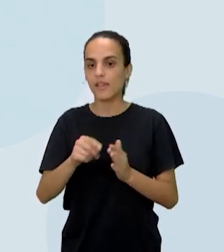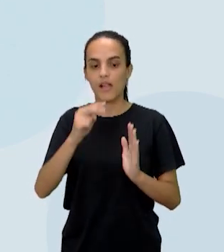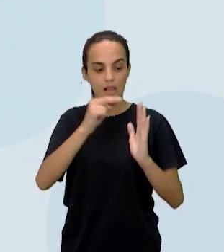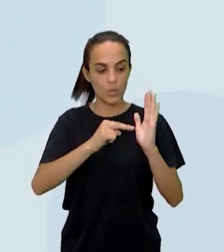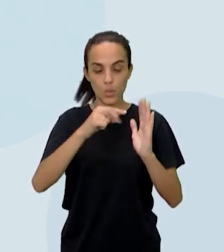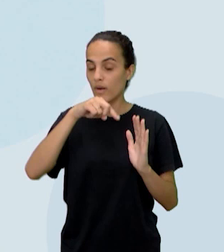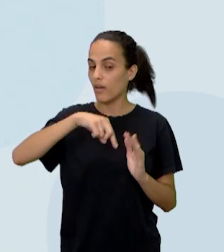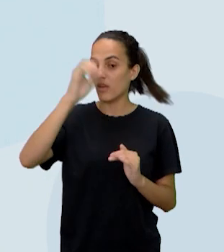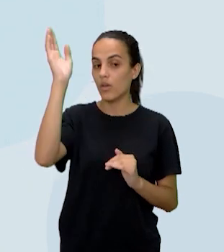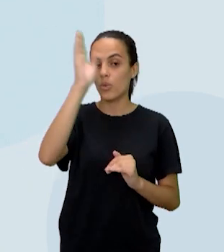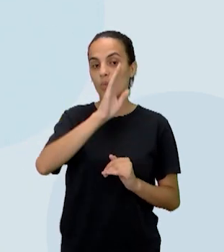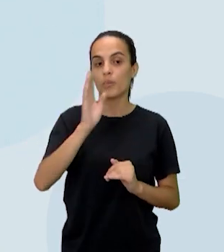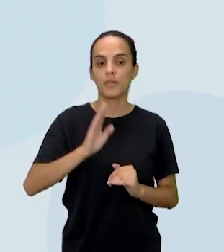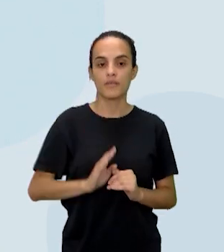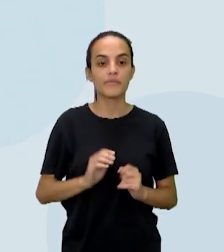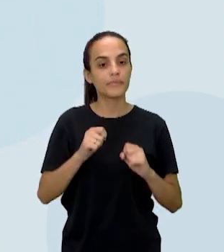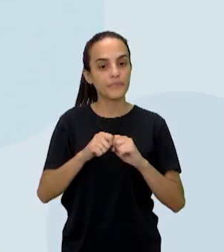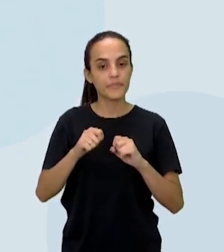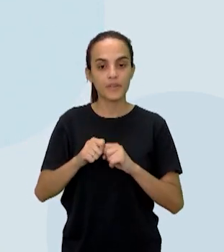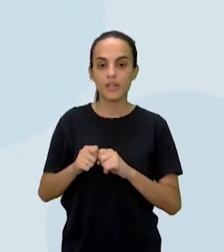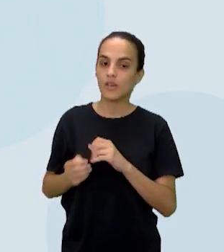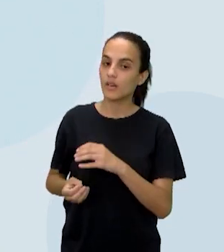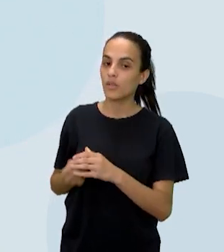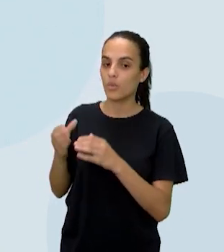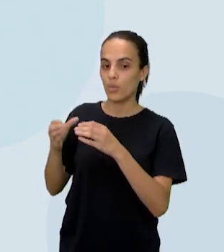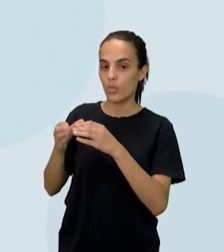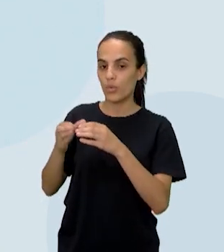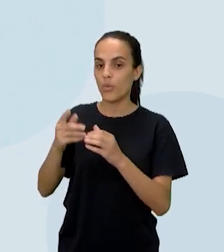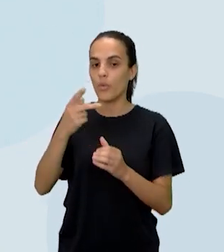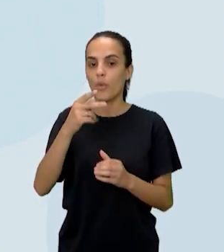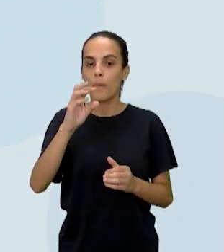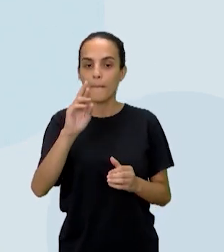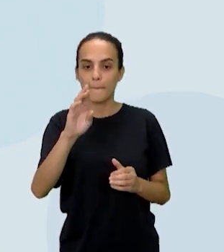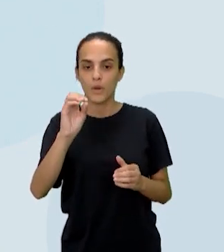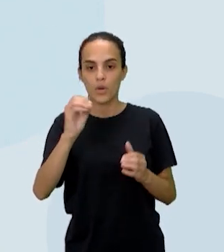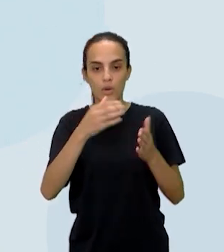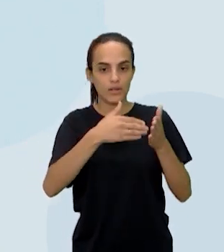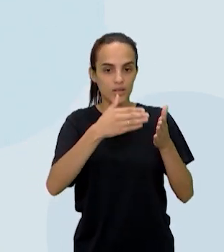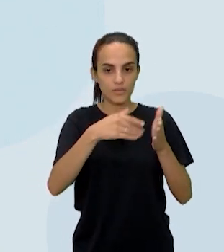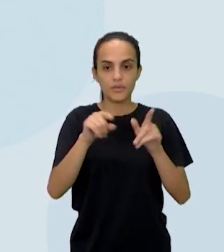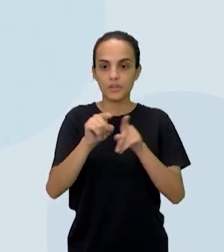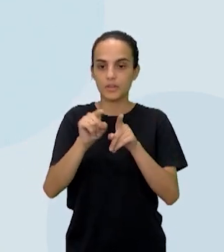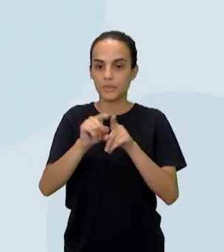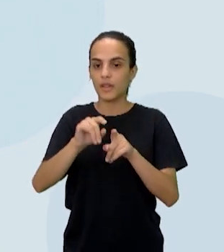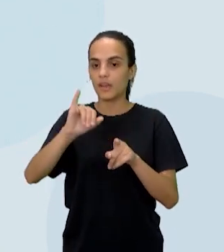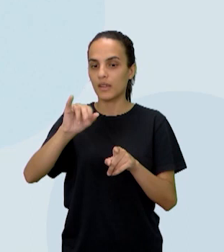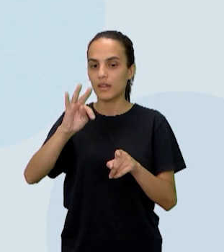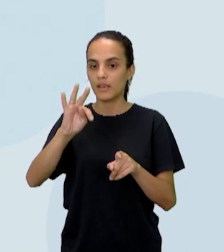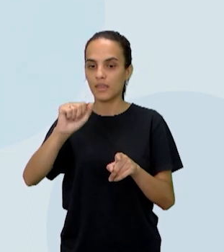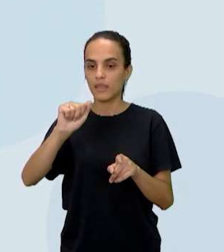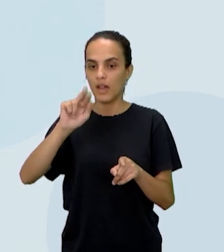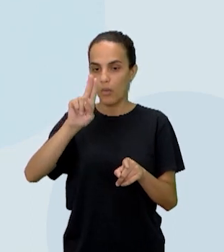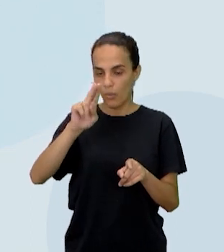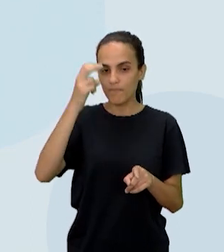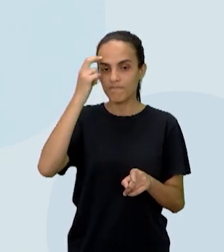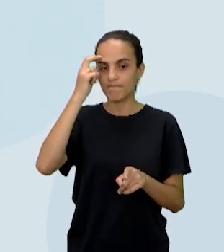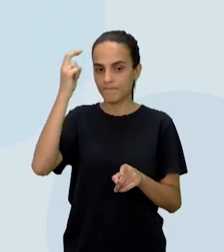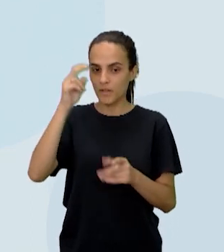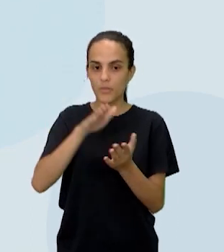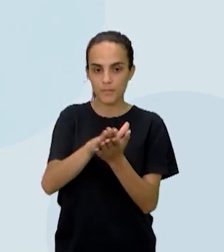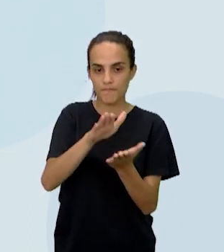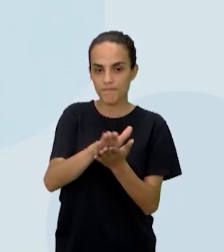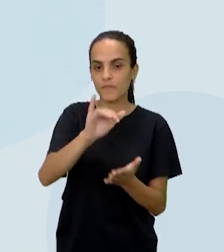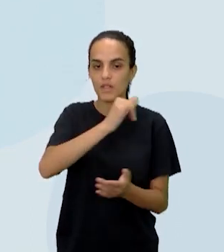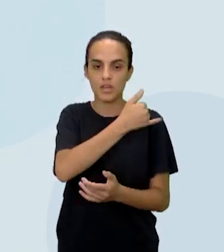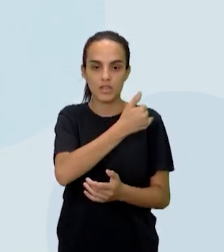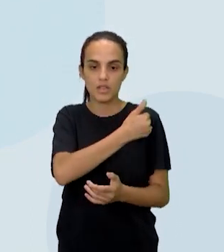no Brasil, feita pelo Instituto ProLivro e pelo Itaú Cultural e foi publicada em janeiro de